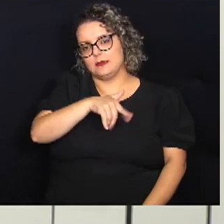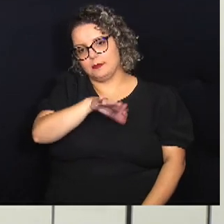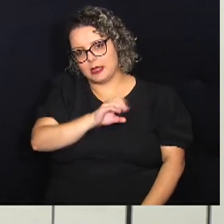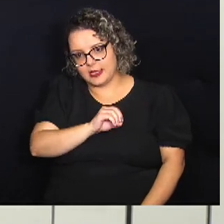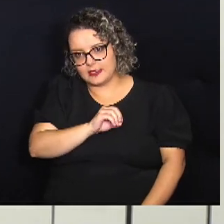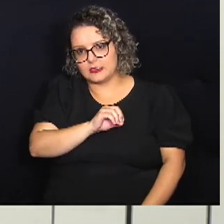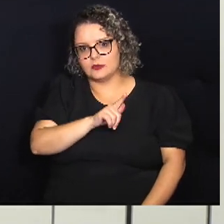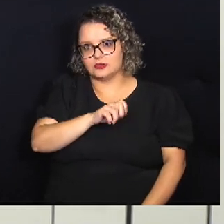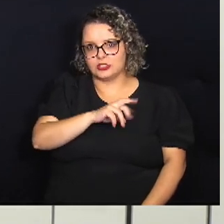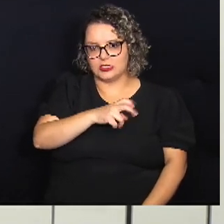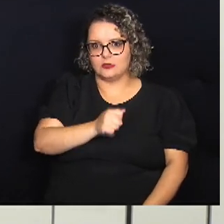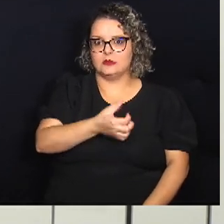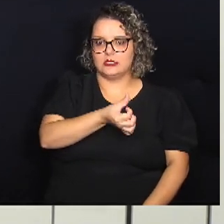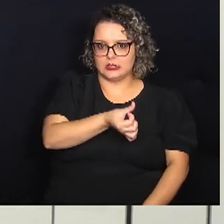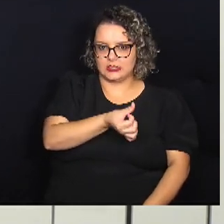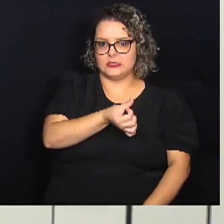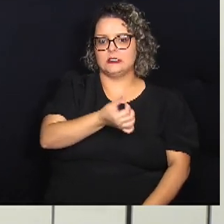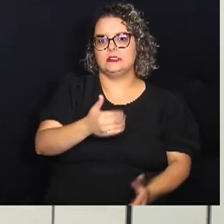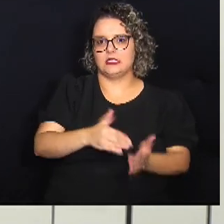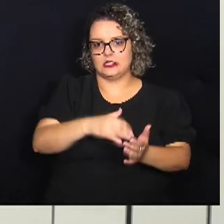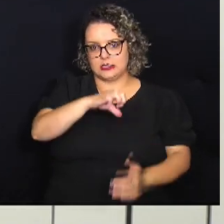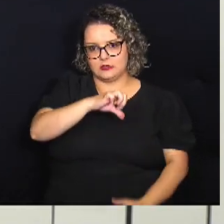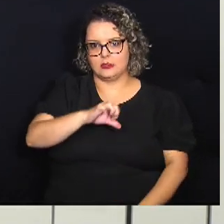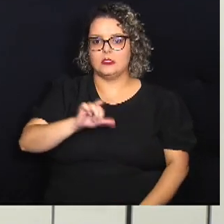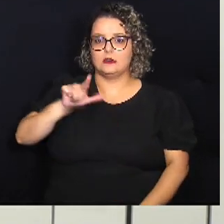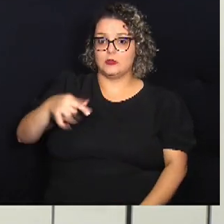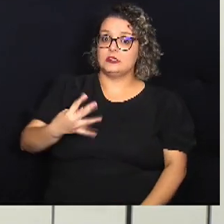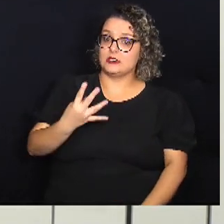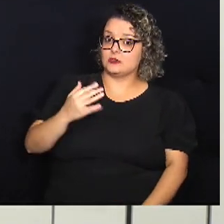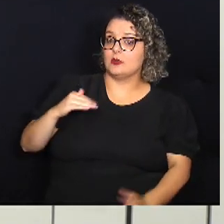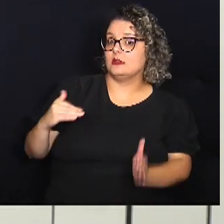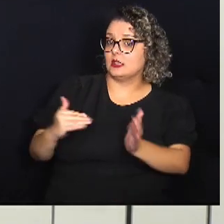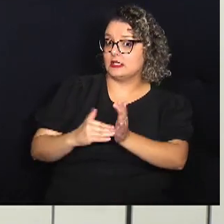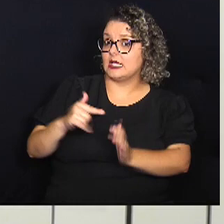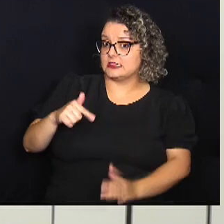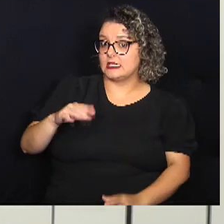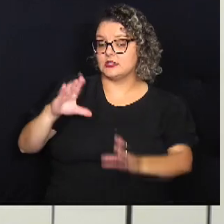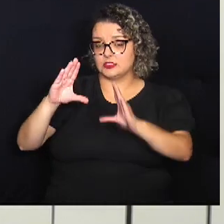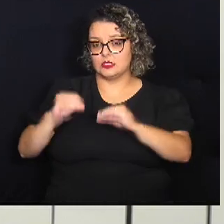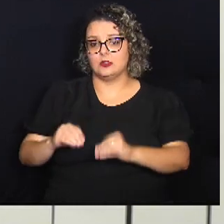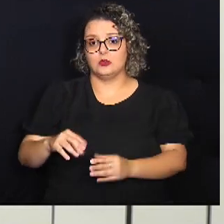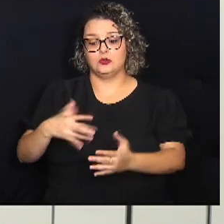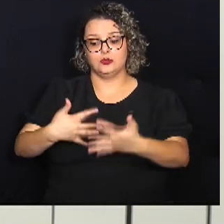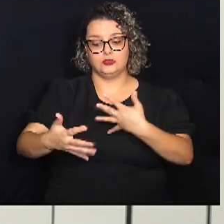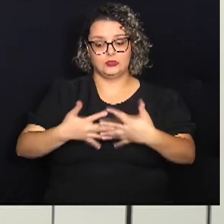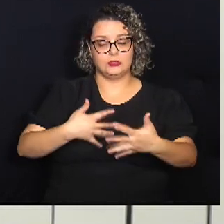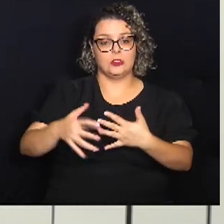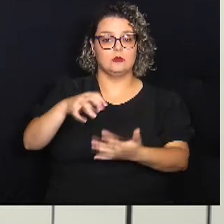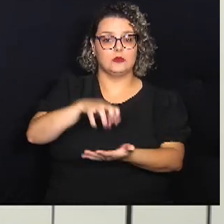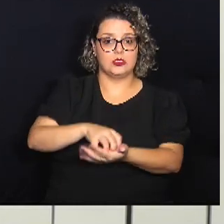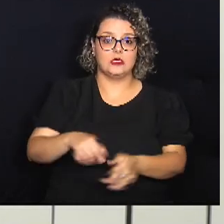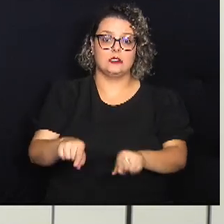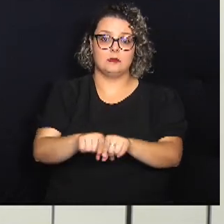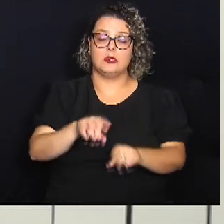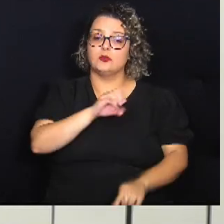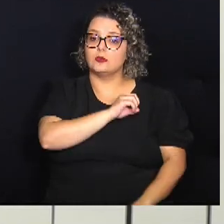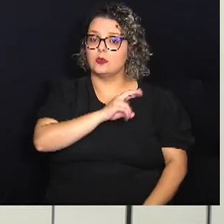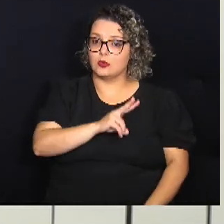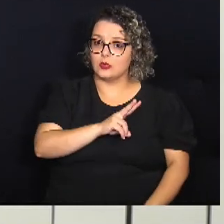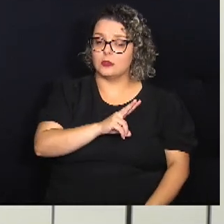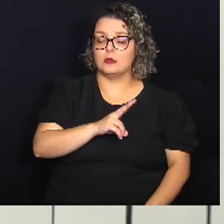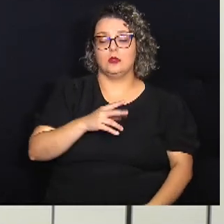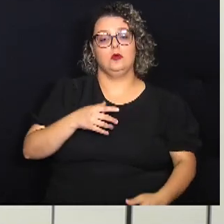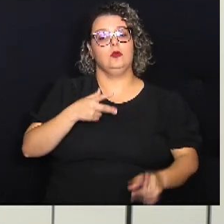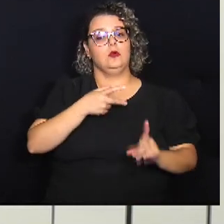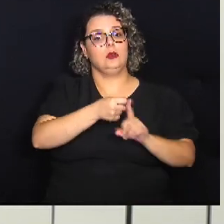da manhã e depois das 4 até às 7 da noite. No Terminal Central e do Ouro Verde, o atendimento para